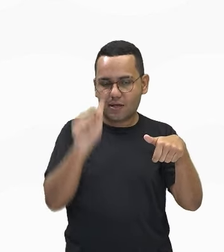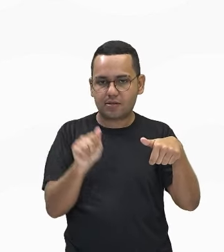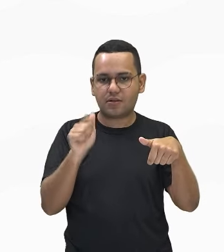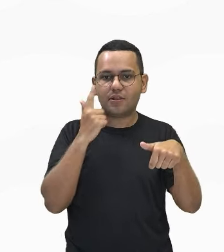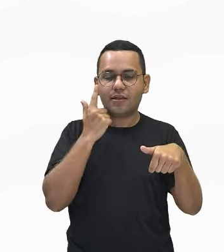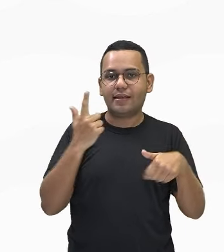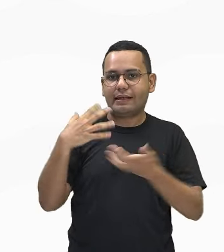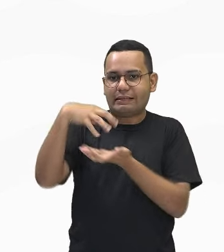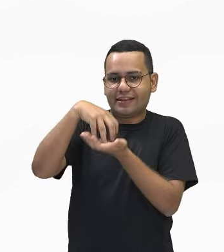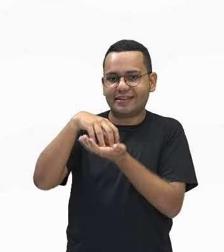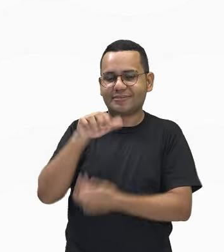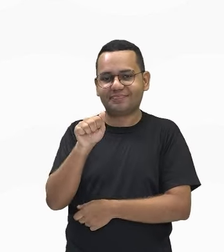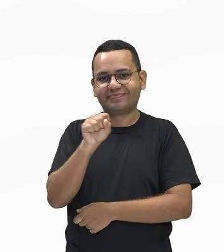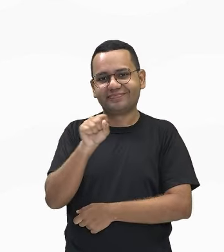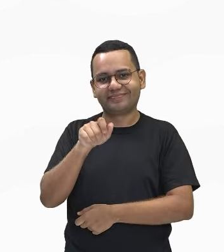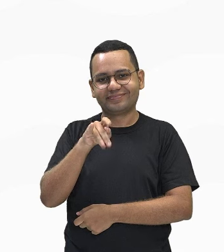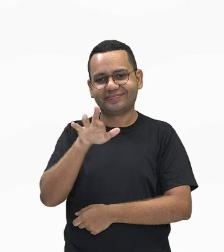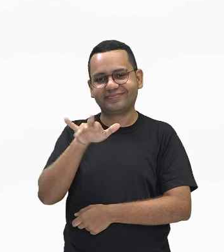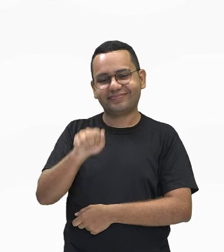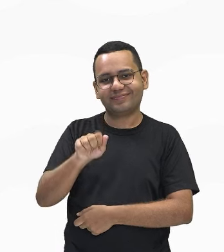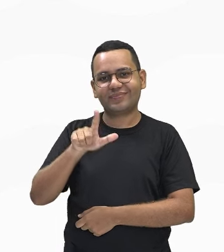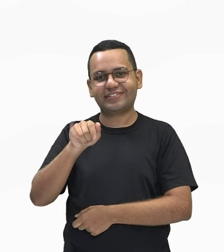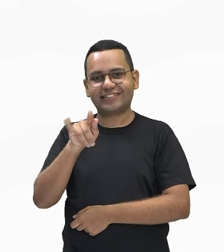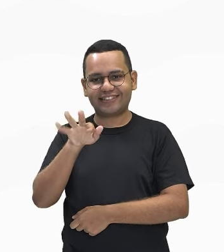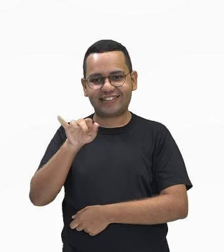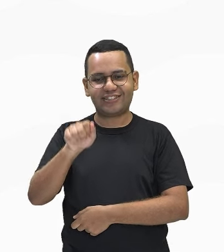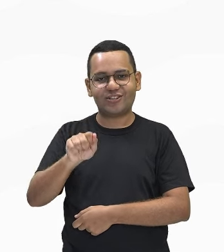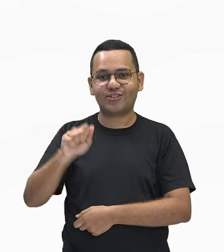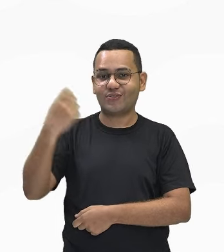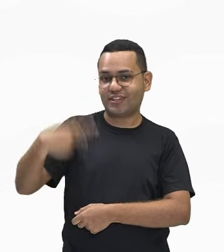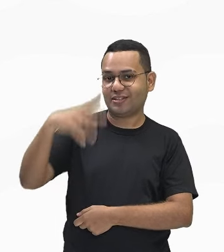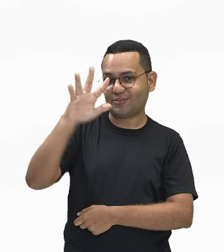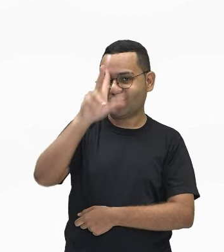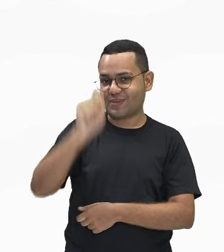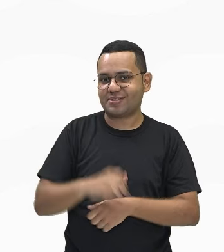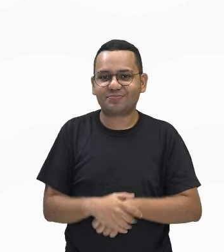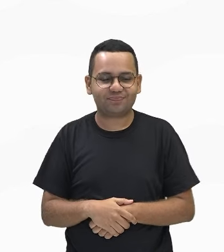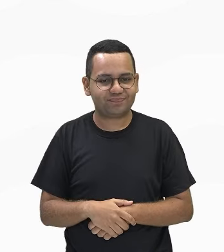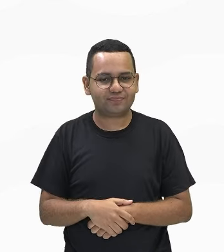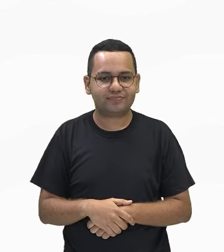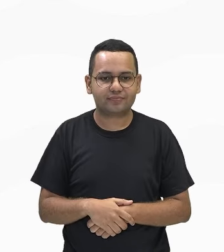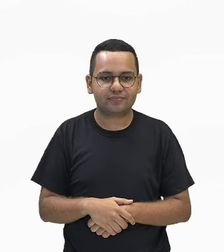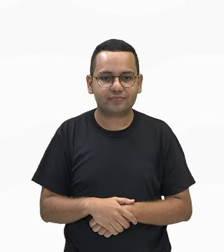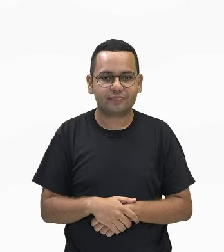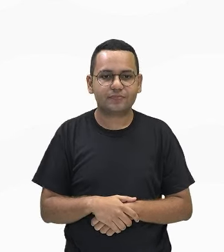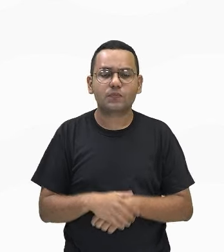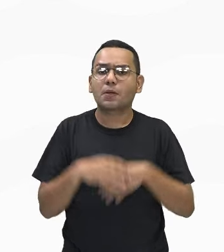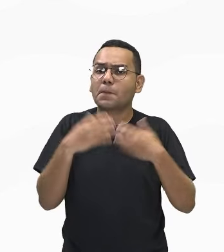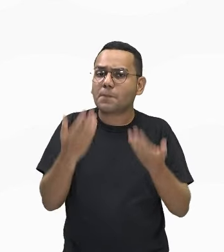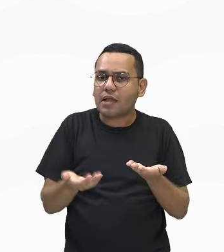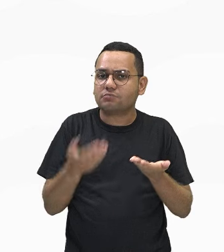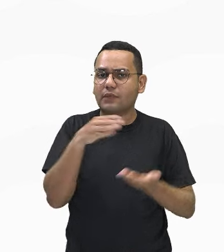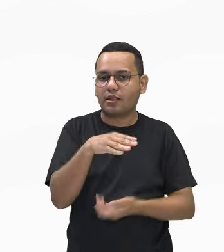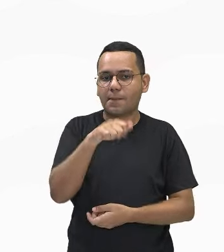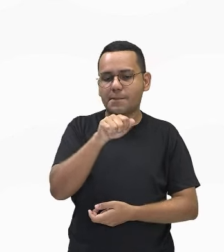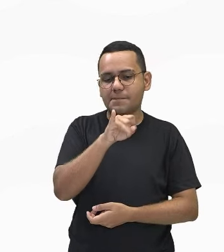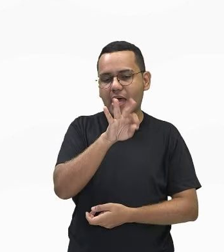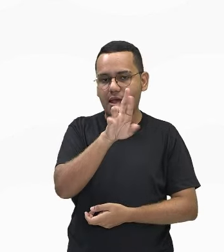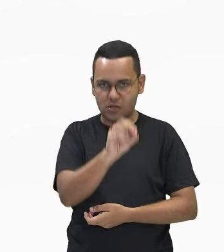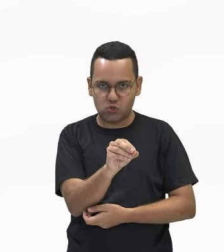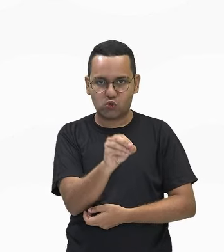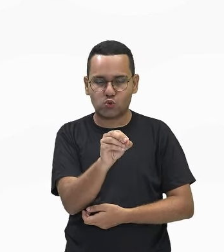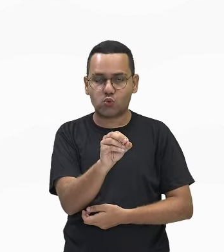reportagem. Porque é um maestro e a função dele, esse empreendedorismo sociocultural dele, essa